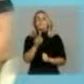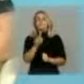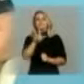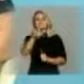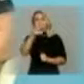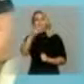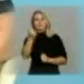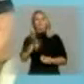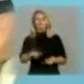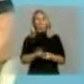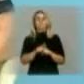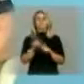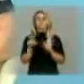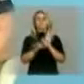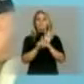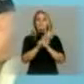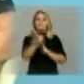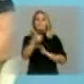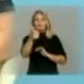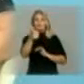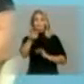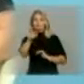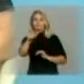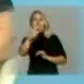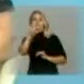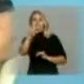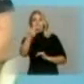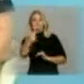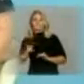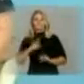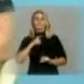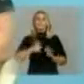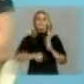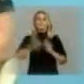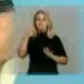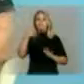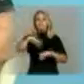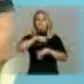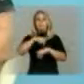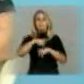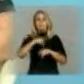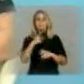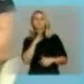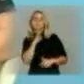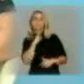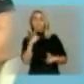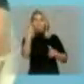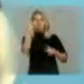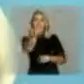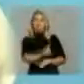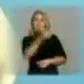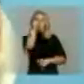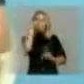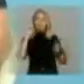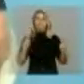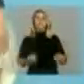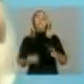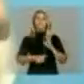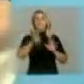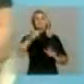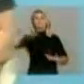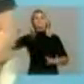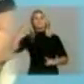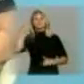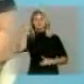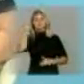Lei 11.520, colocou o Brasil como o segundo país do mundo a reconhecer essa questão de direitos humanos. O primeiro foi o Japão,